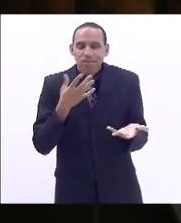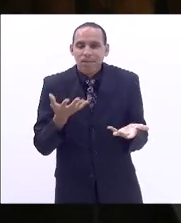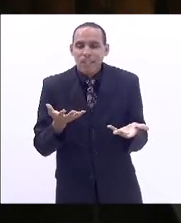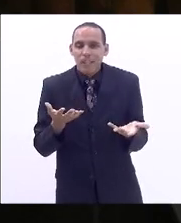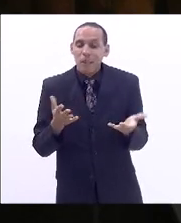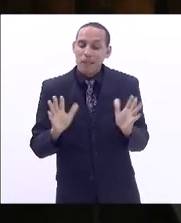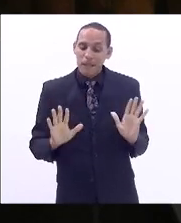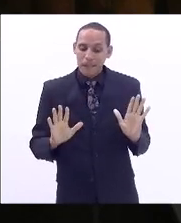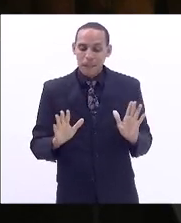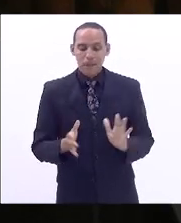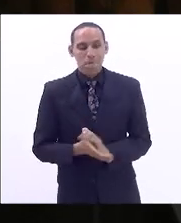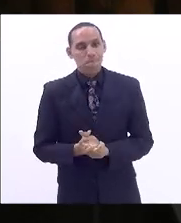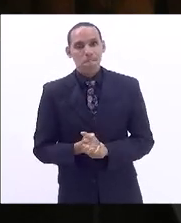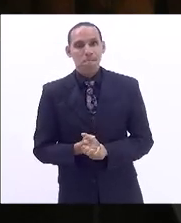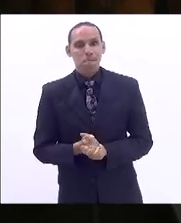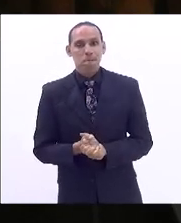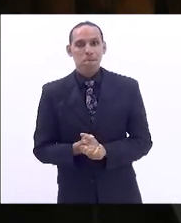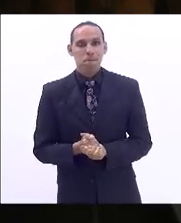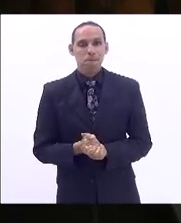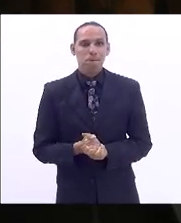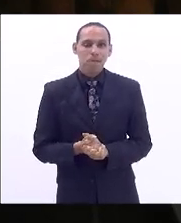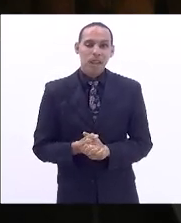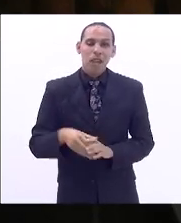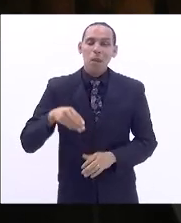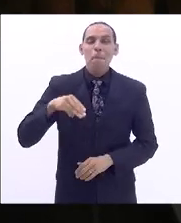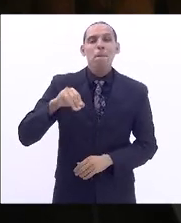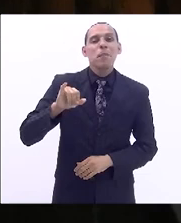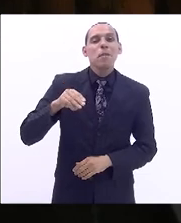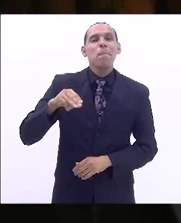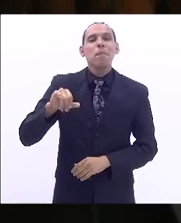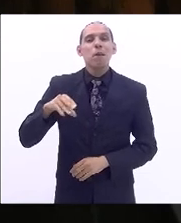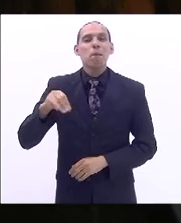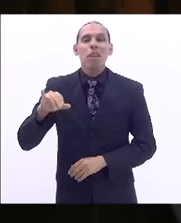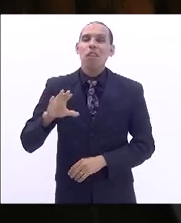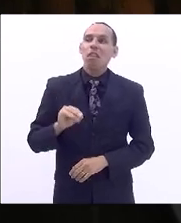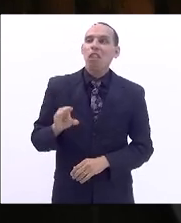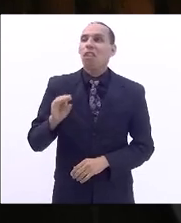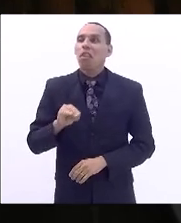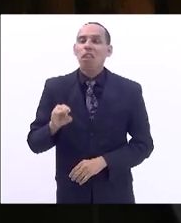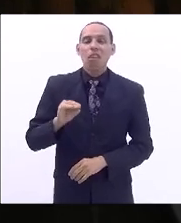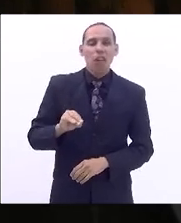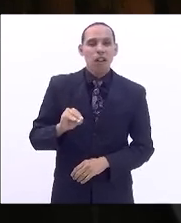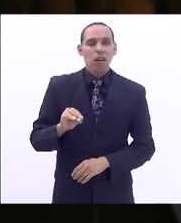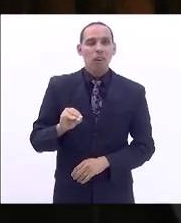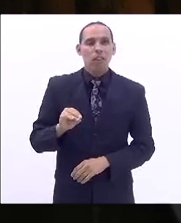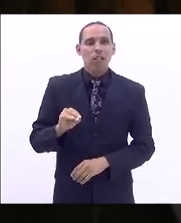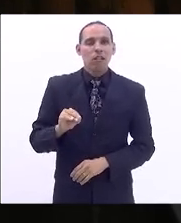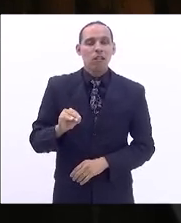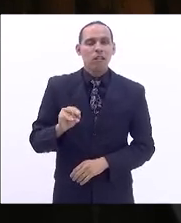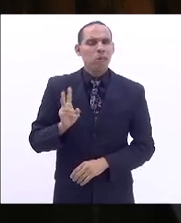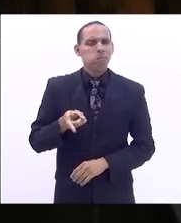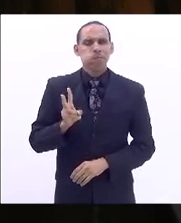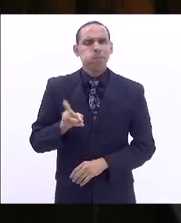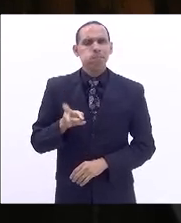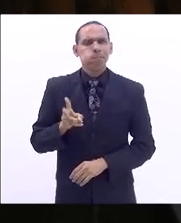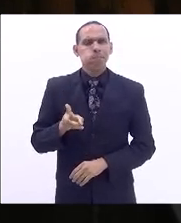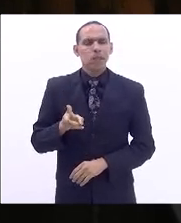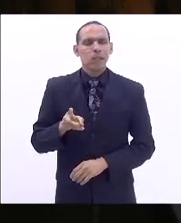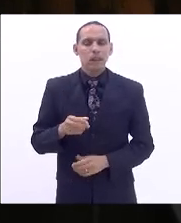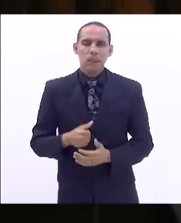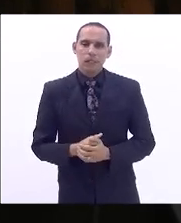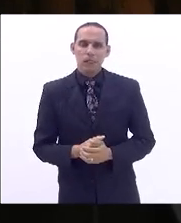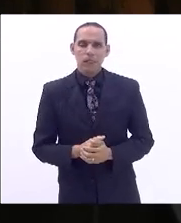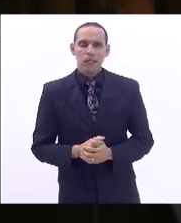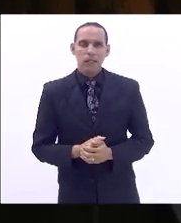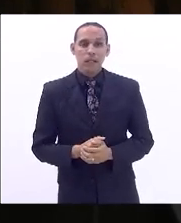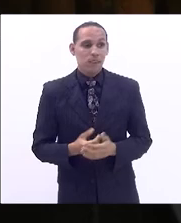mas esse mimimi de sempre e ele cita por exemplo